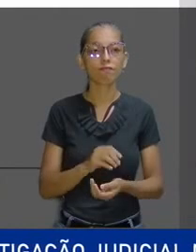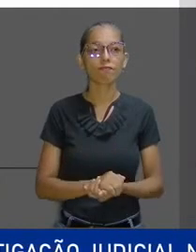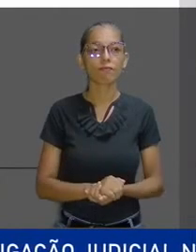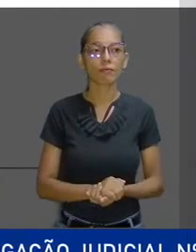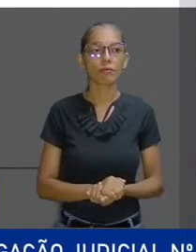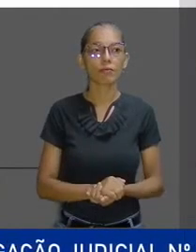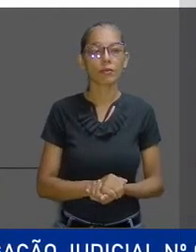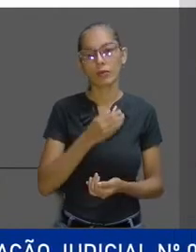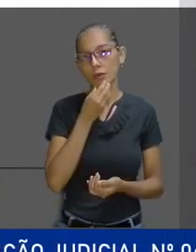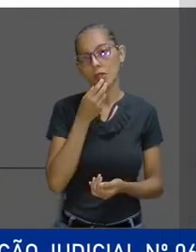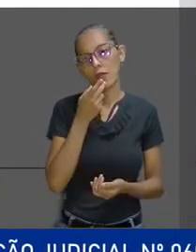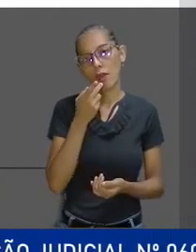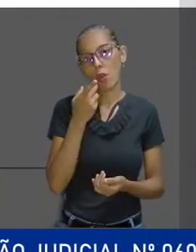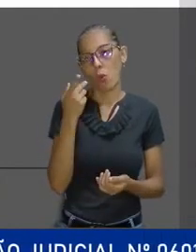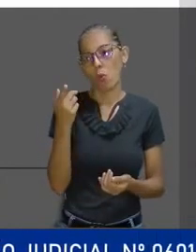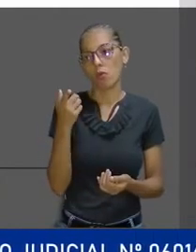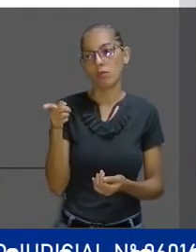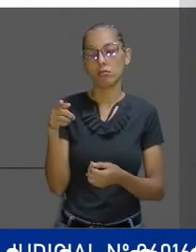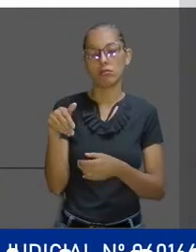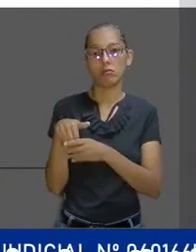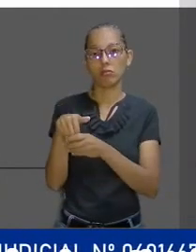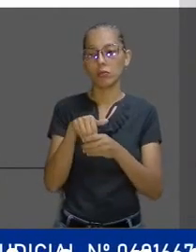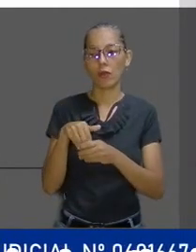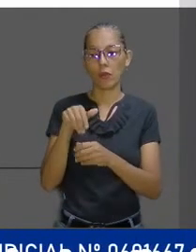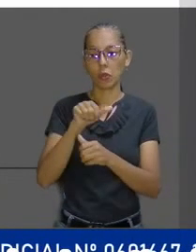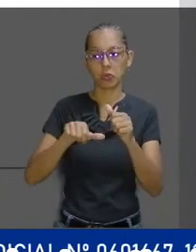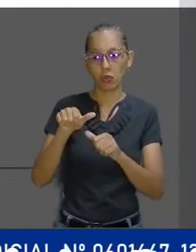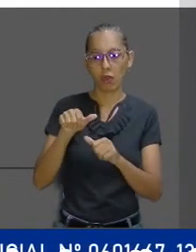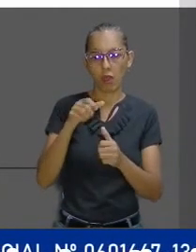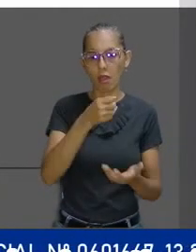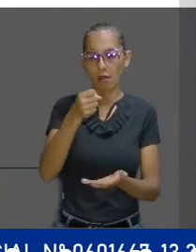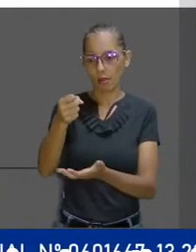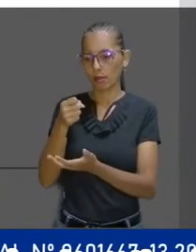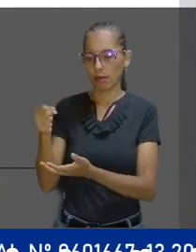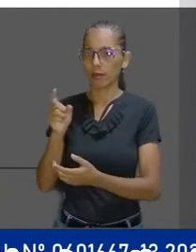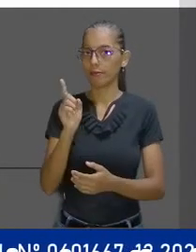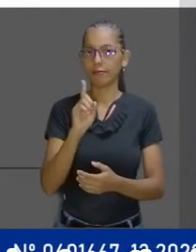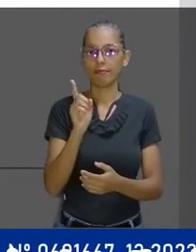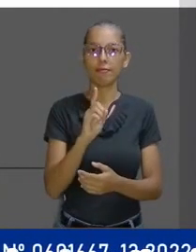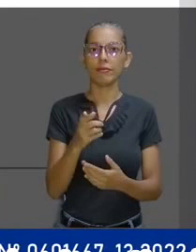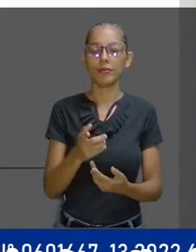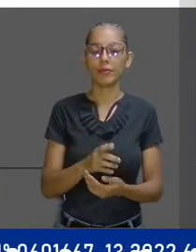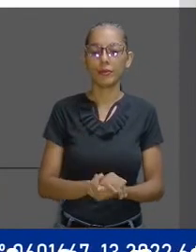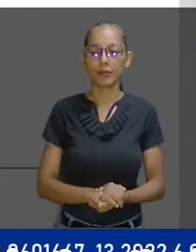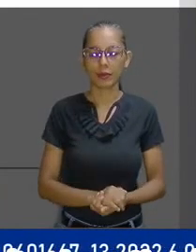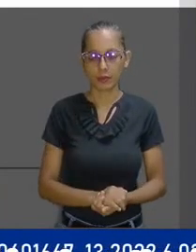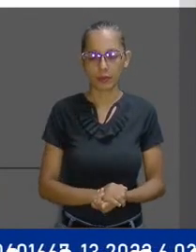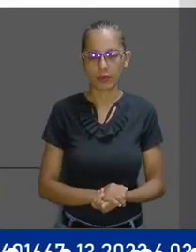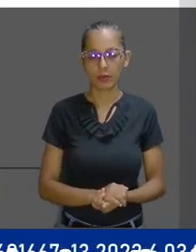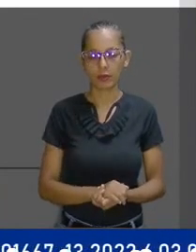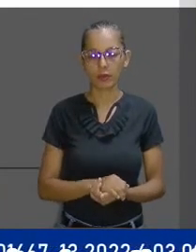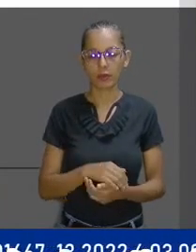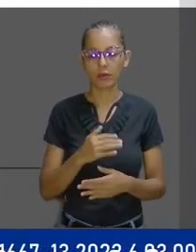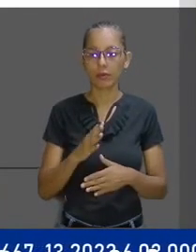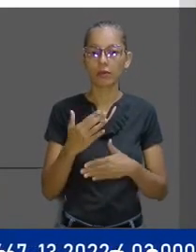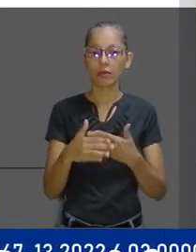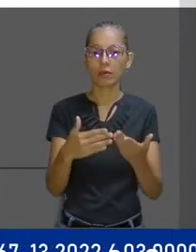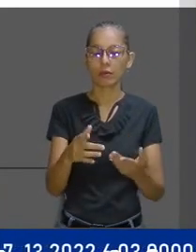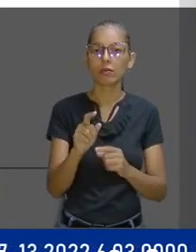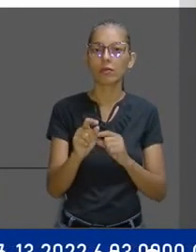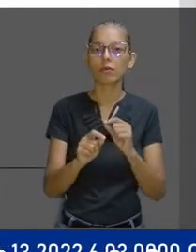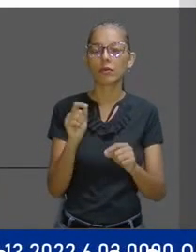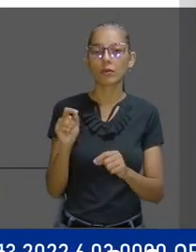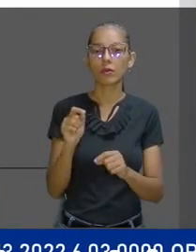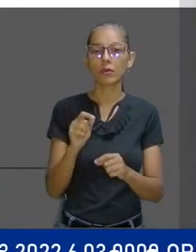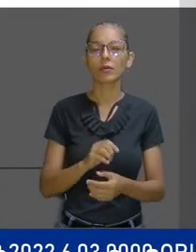nenhuma relação com a compra de votos. No depoimento prestado por Felipe Barreto à autoridade policial, o investigado destacou que foi